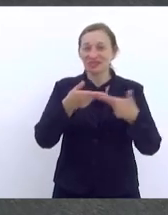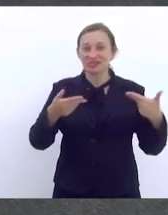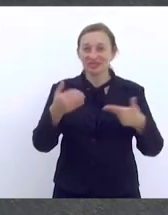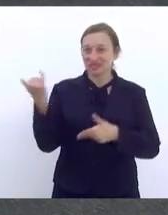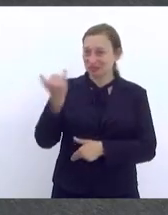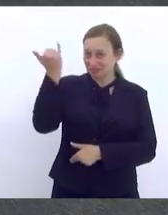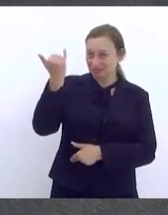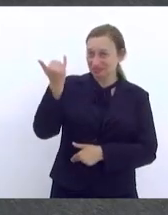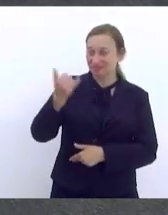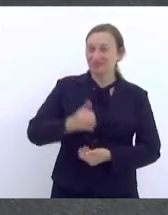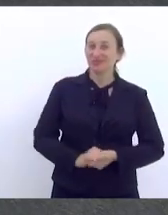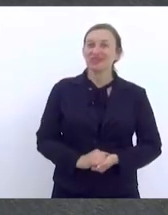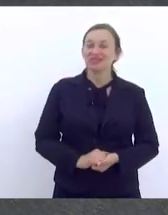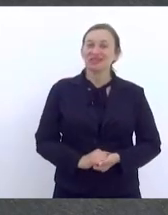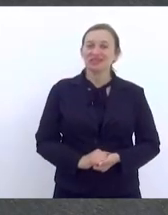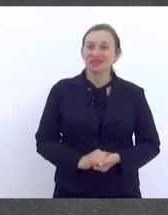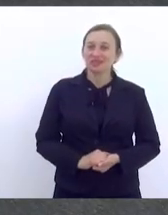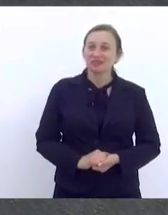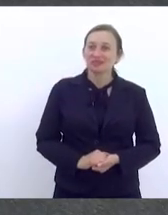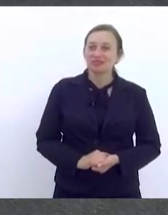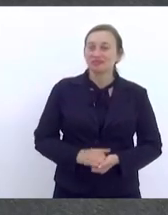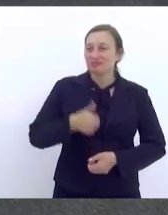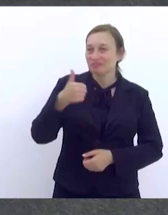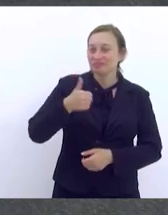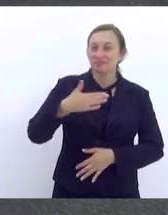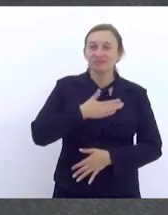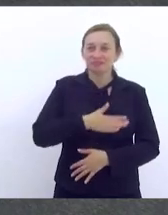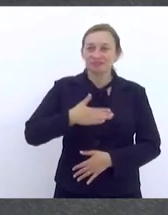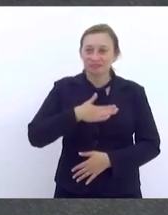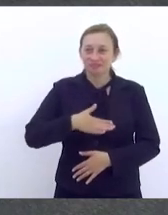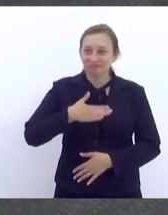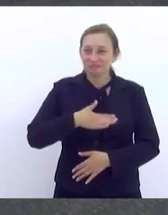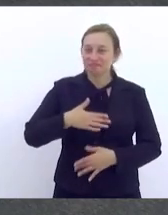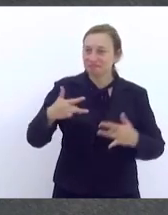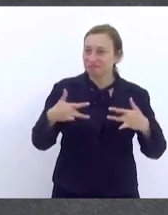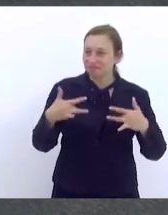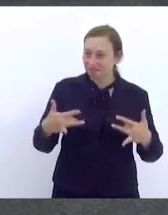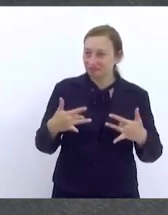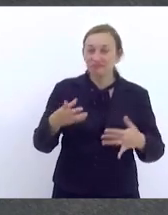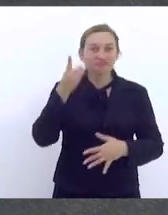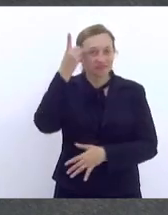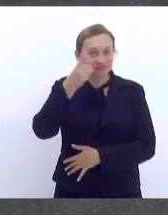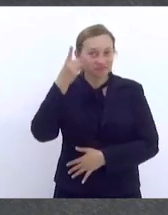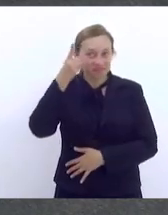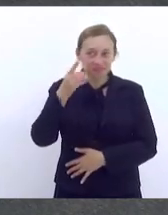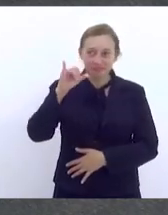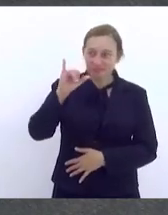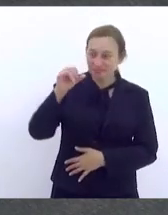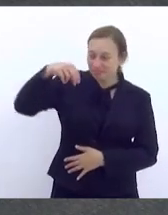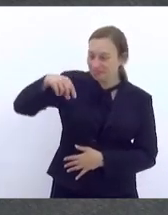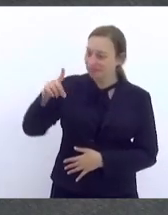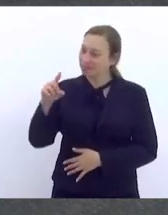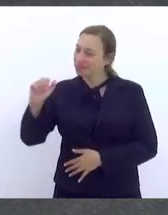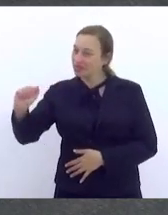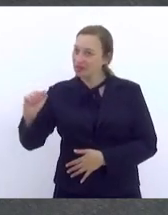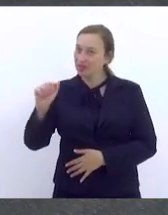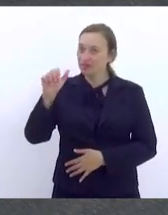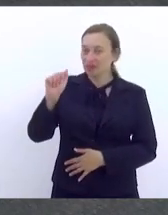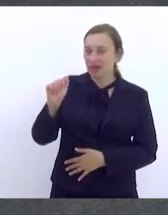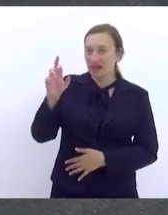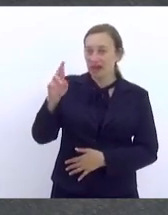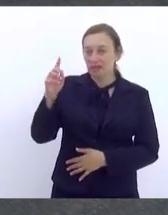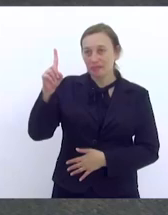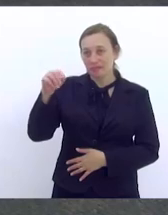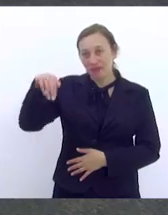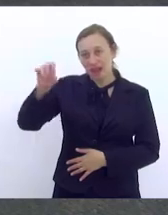primeira delas eu gostaria de me solidarizar com a deputada índia armelau se ela ainda tiver